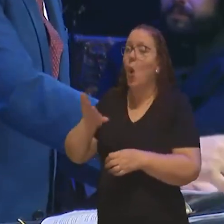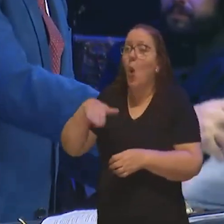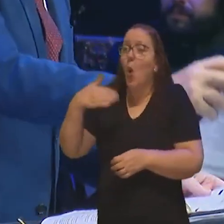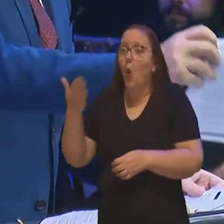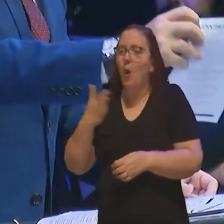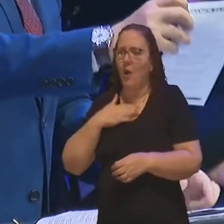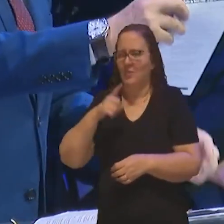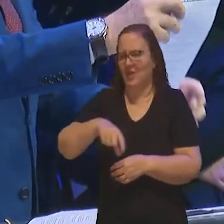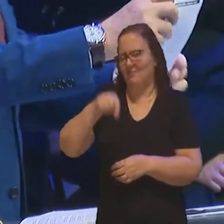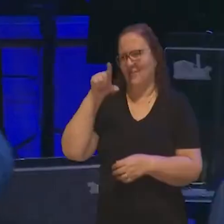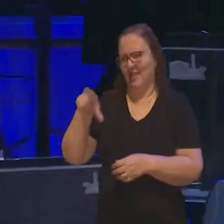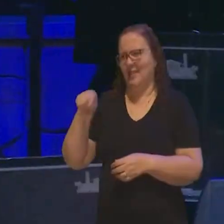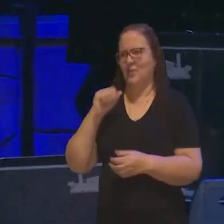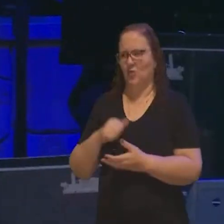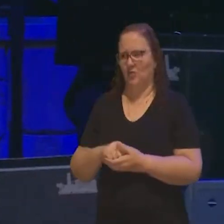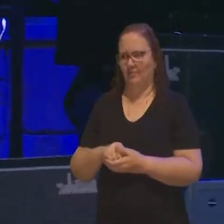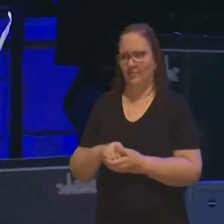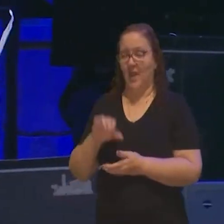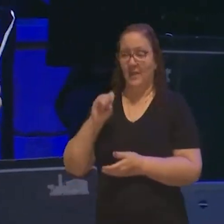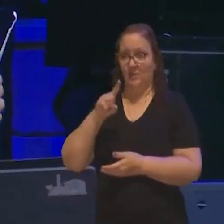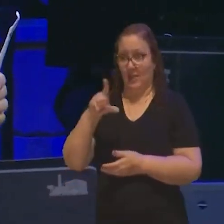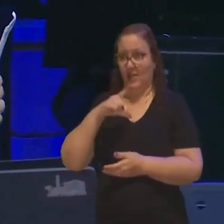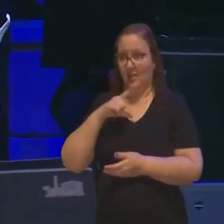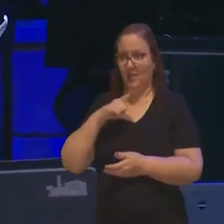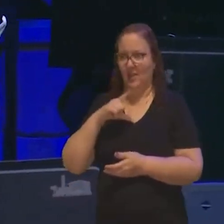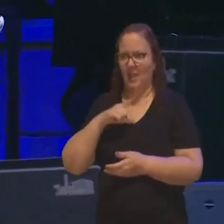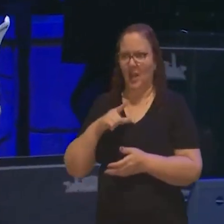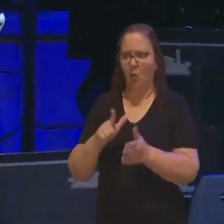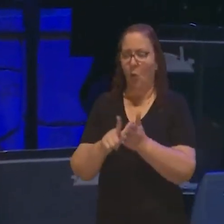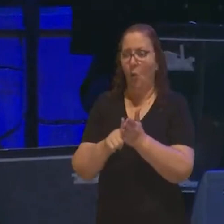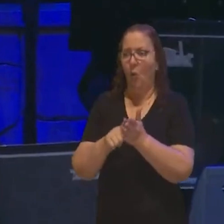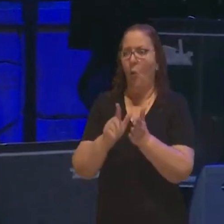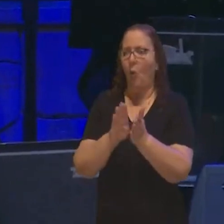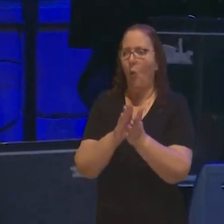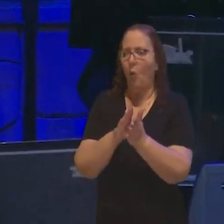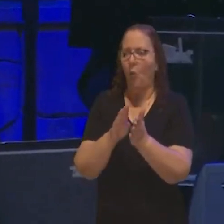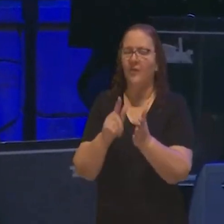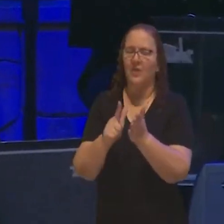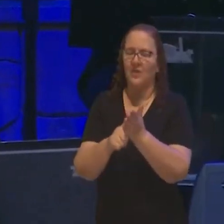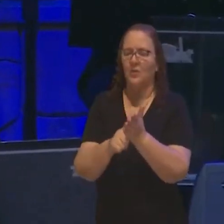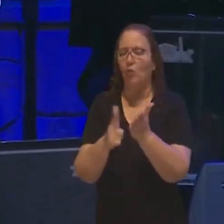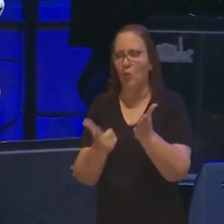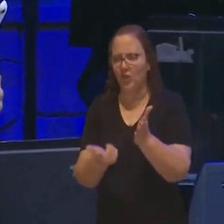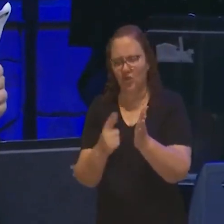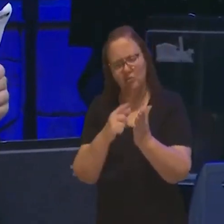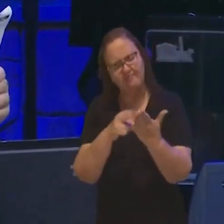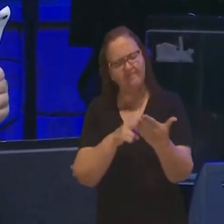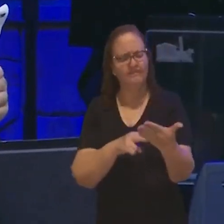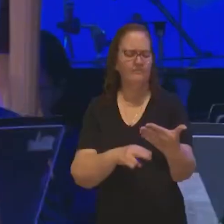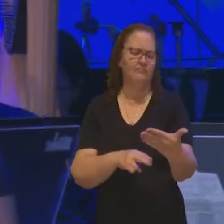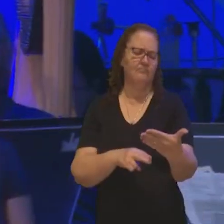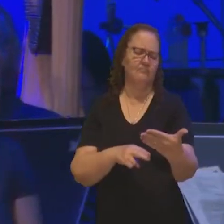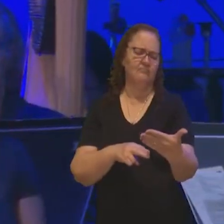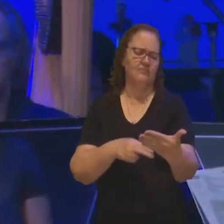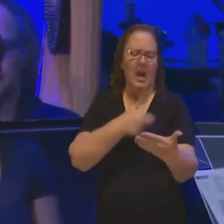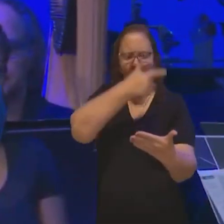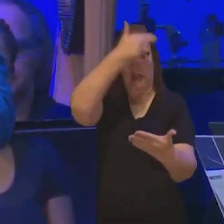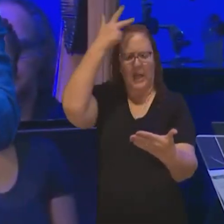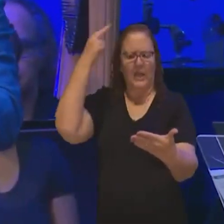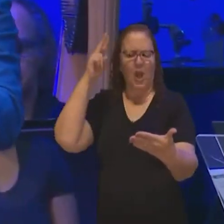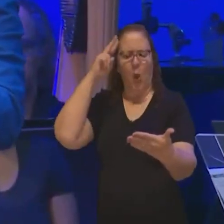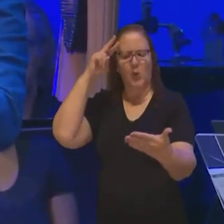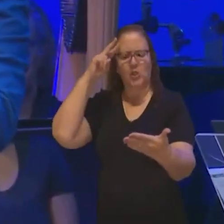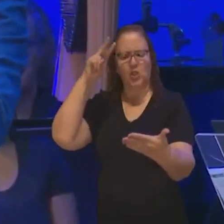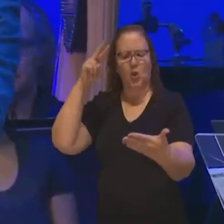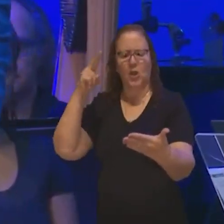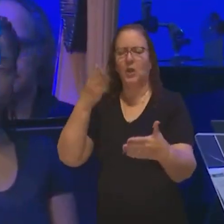veja aqui, a maravilha do Natal. O Natal é a história da promessa, Natal é a história de fé, a história de um